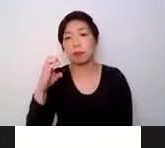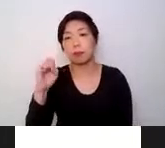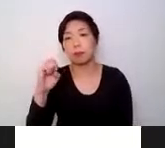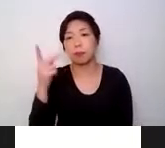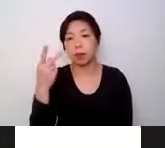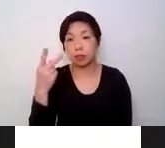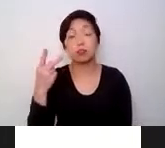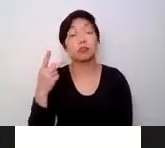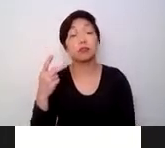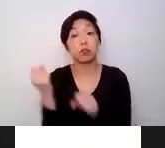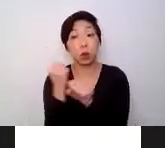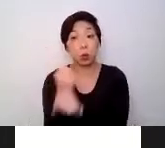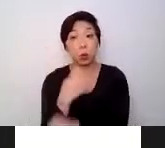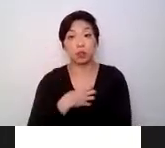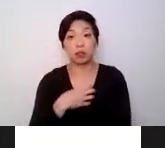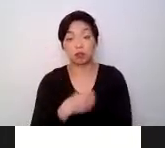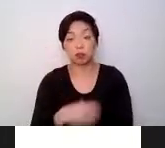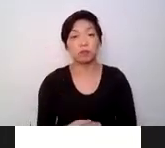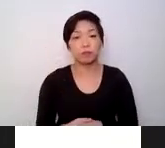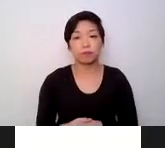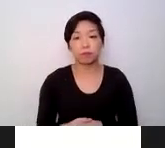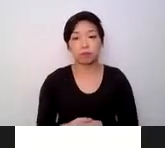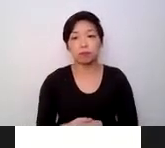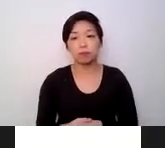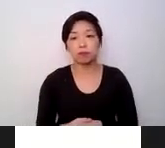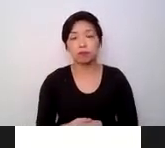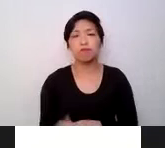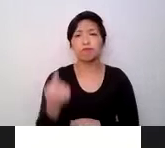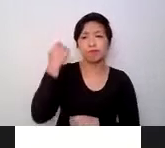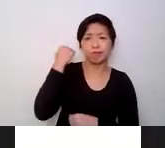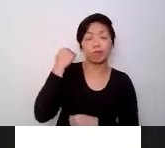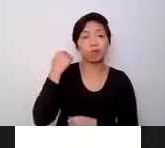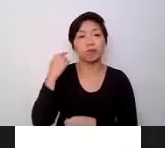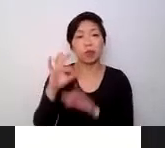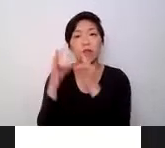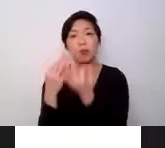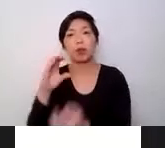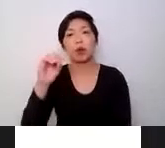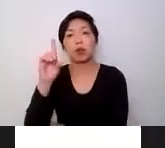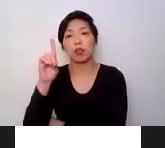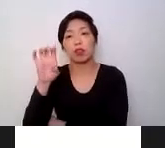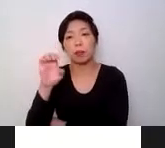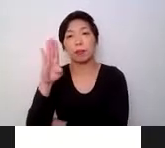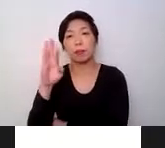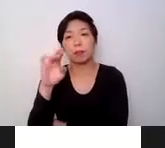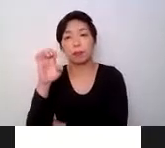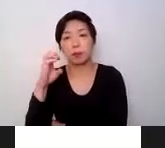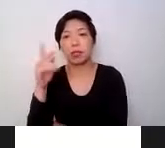Salvador até pouco apenas o mausoléu da família Odebrecht era de conhecimento de todo mundo